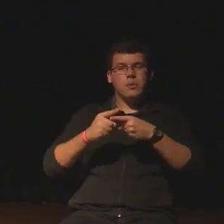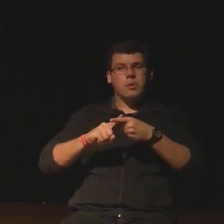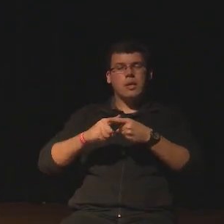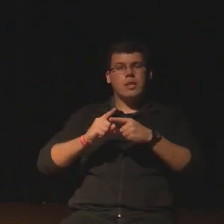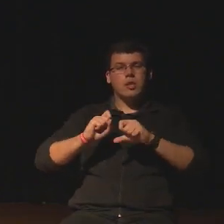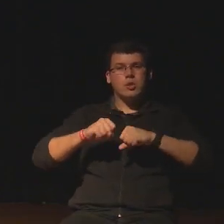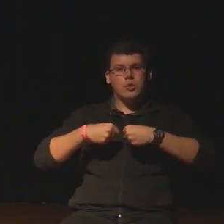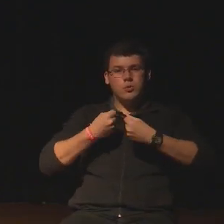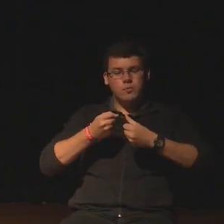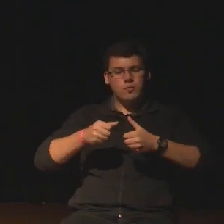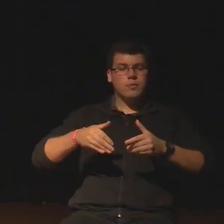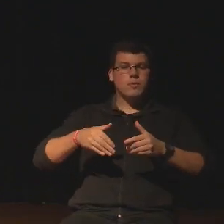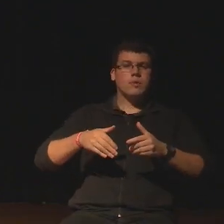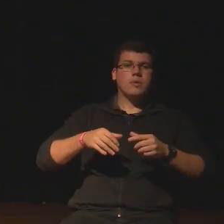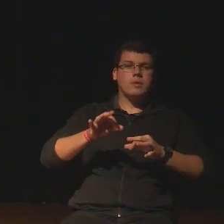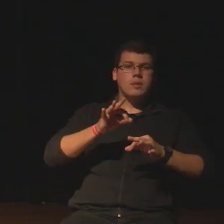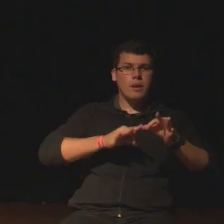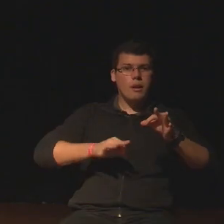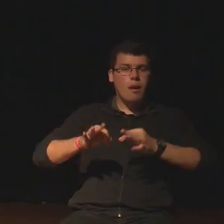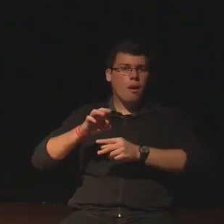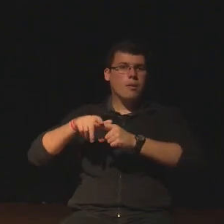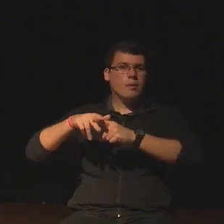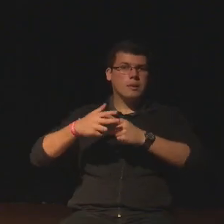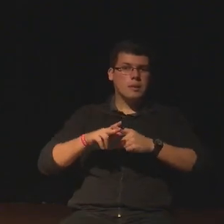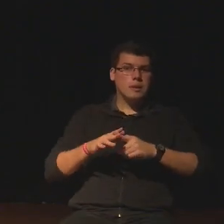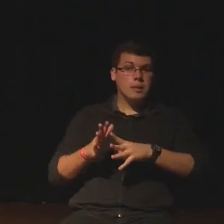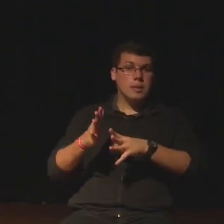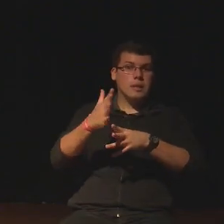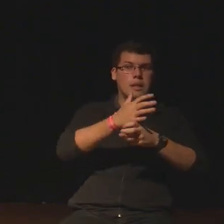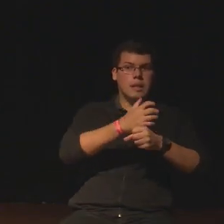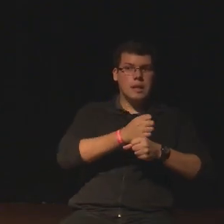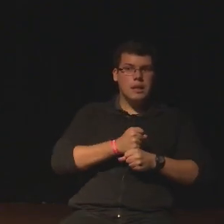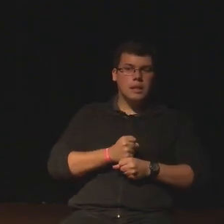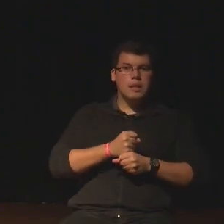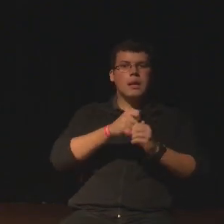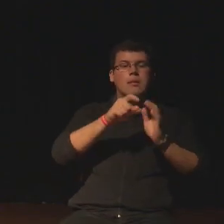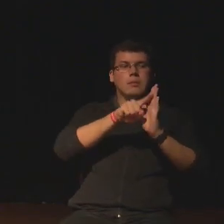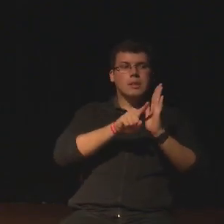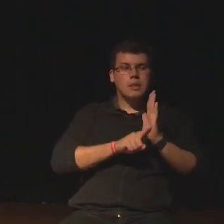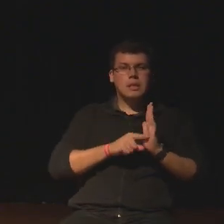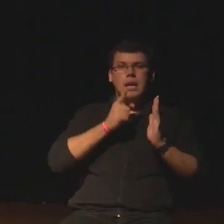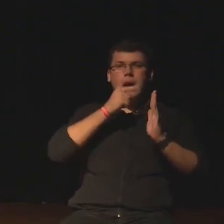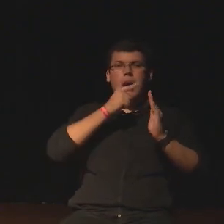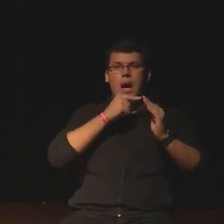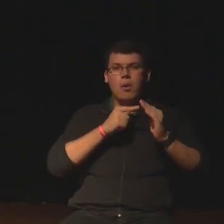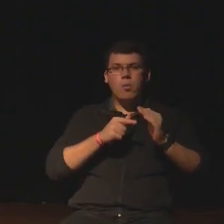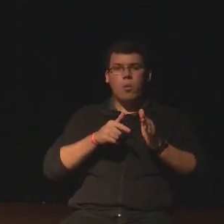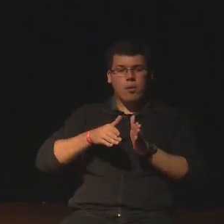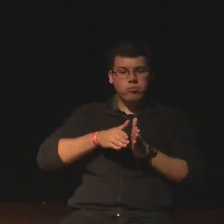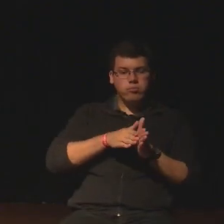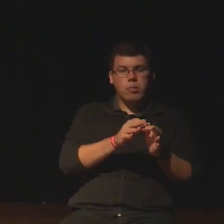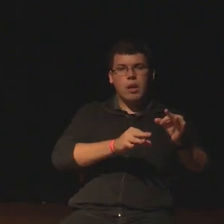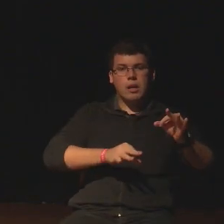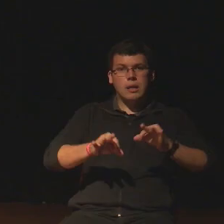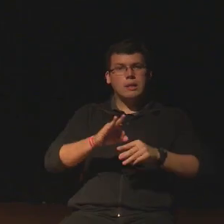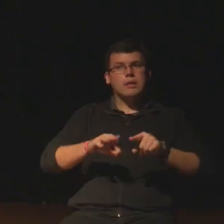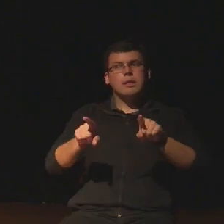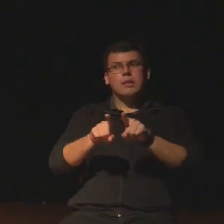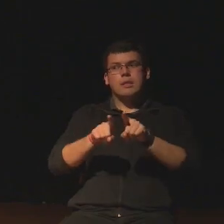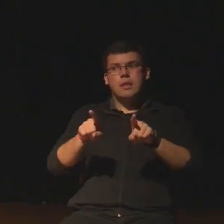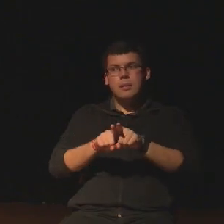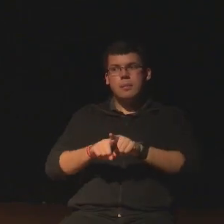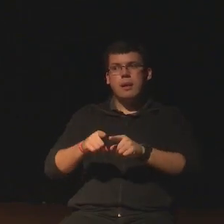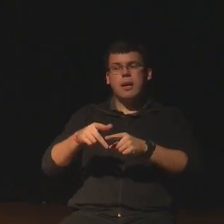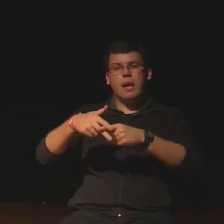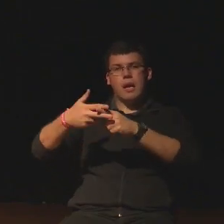qualificação que integre tanto as medidas de drenagem que estão sendo propostas, quanto essa qualificação para o pedestre, para